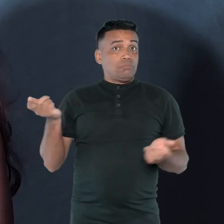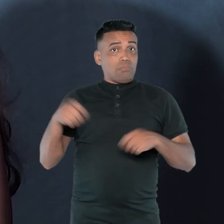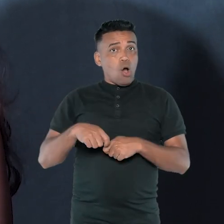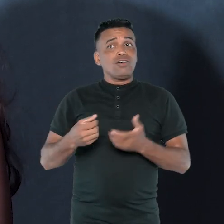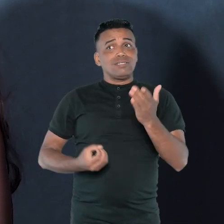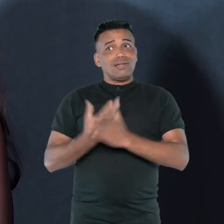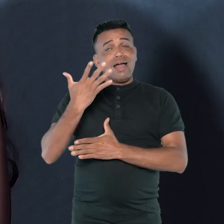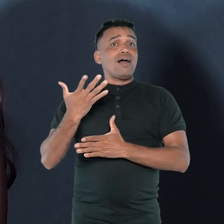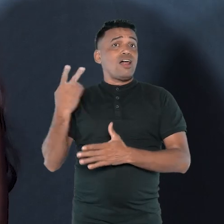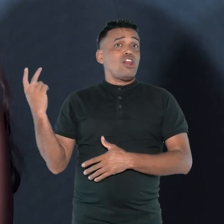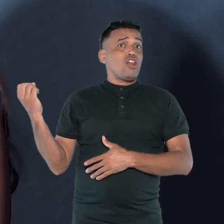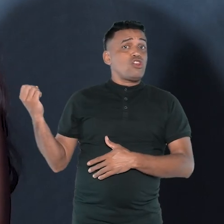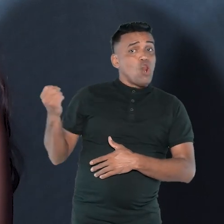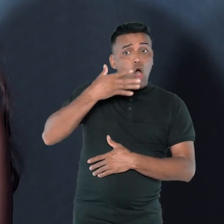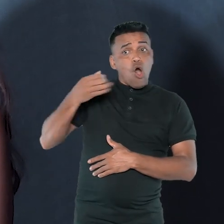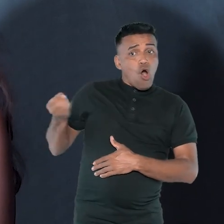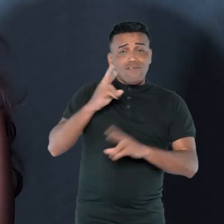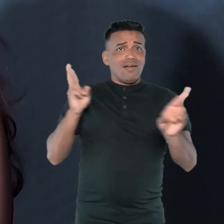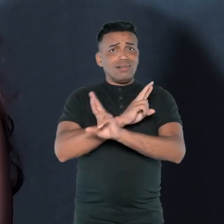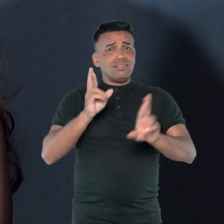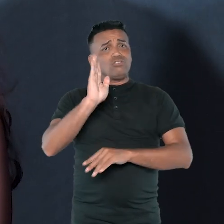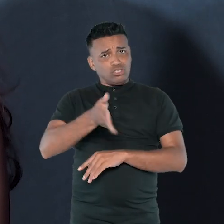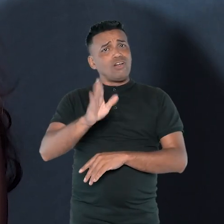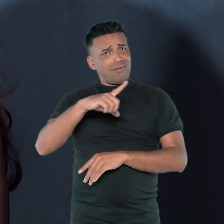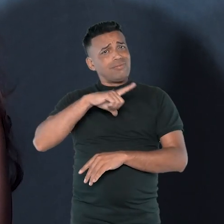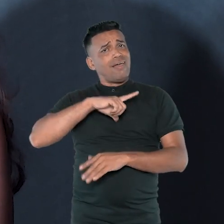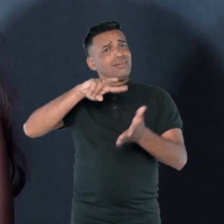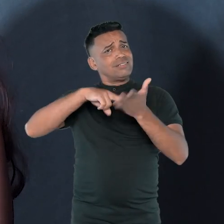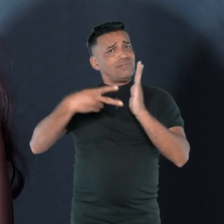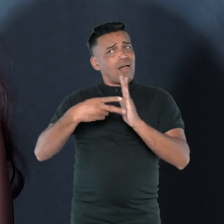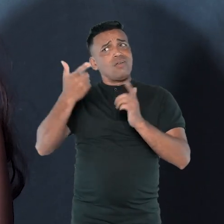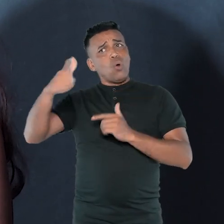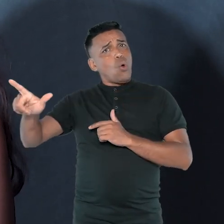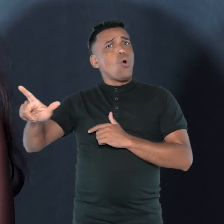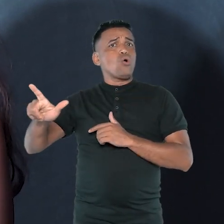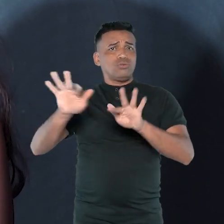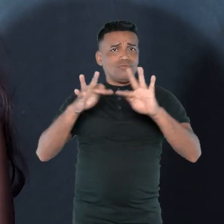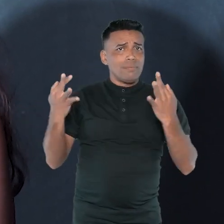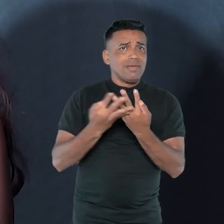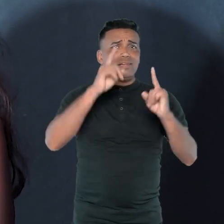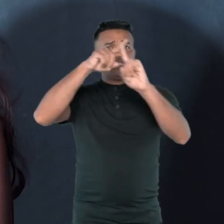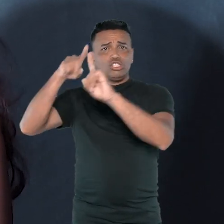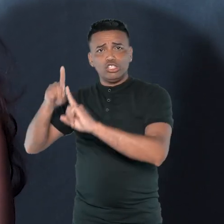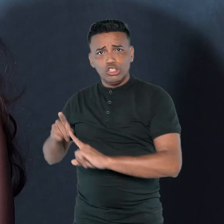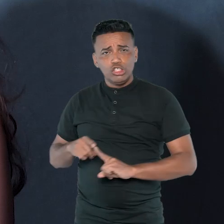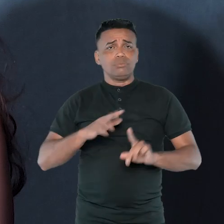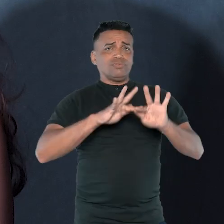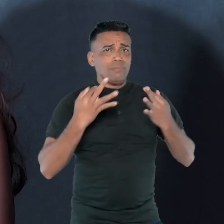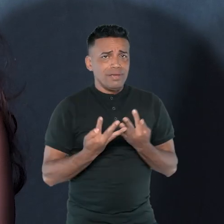criar outras formas de relações, inclusive assim, entender que já existem também prefigurações de famílias, de comunidade,